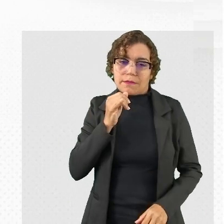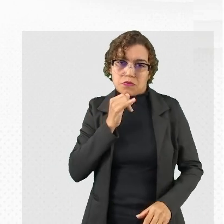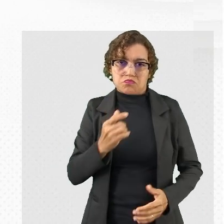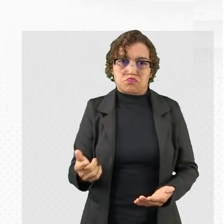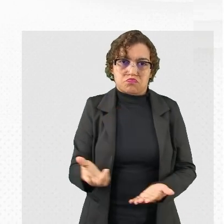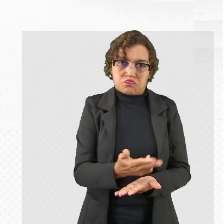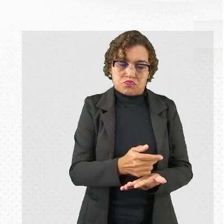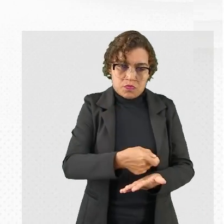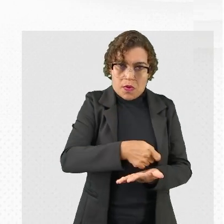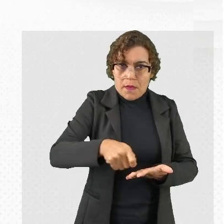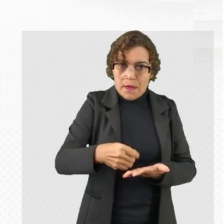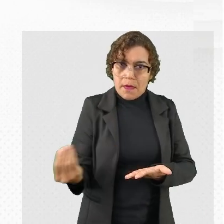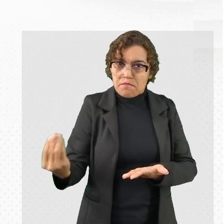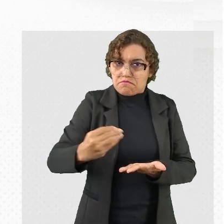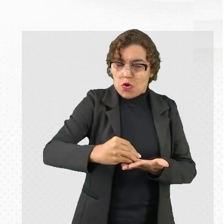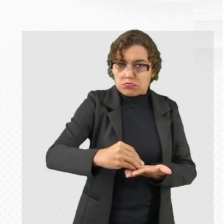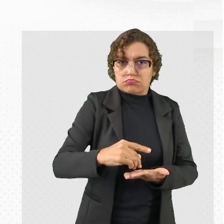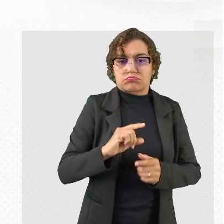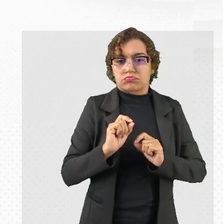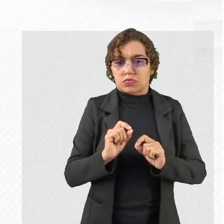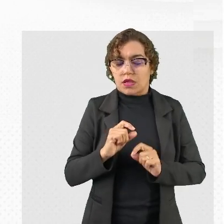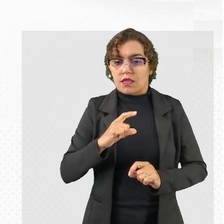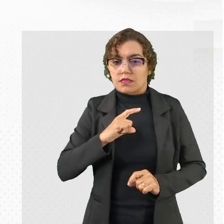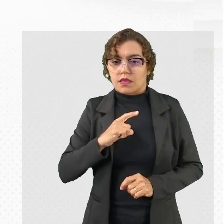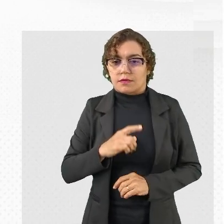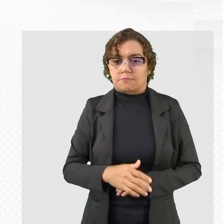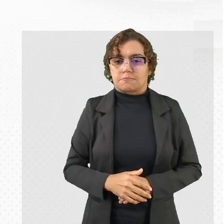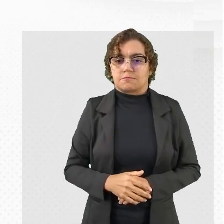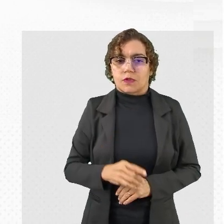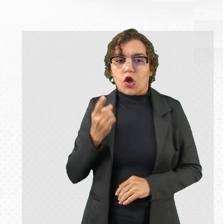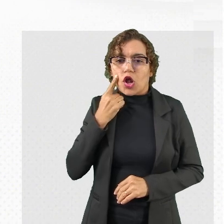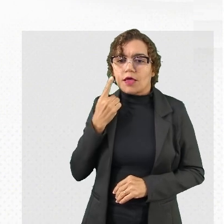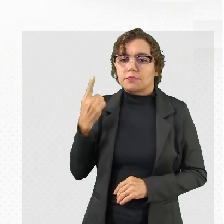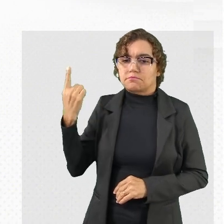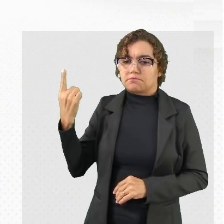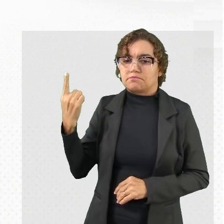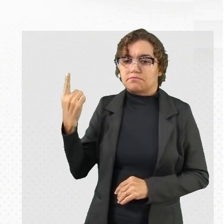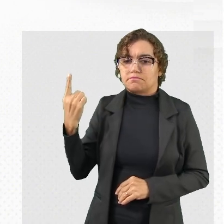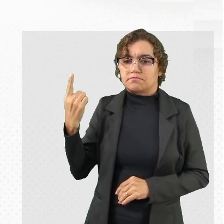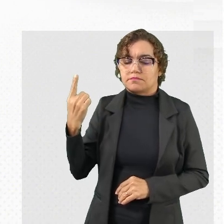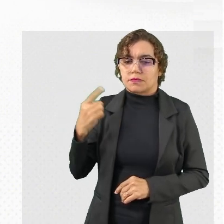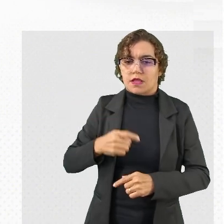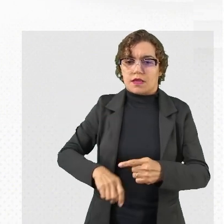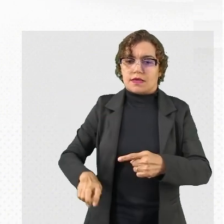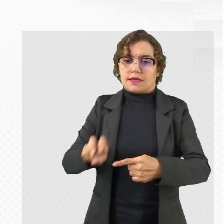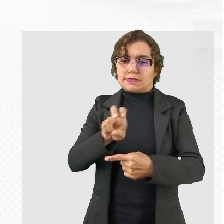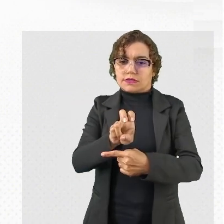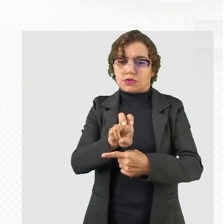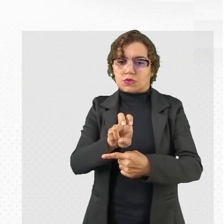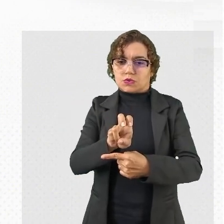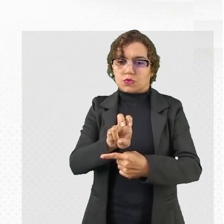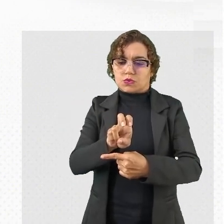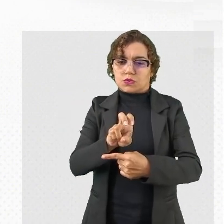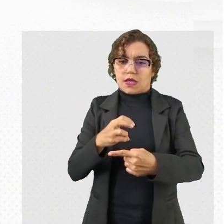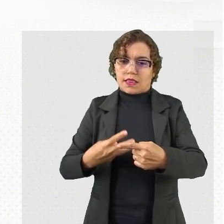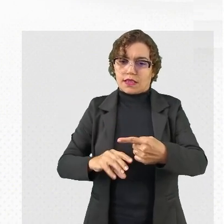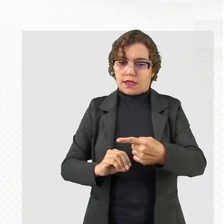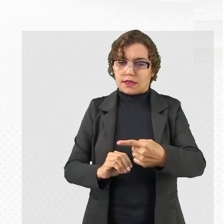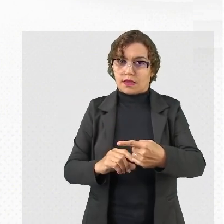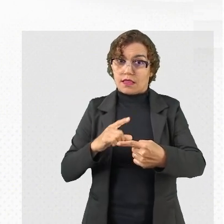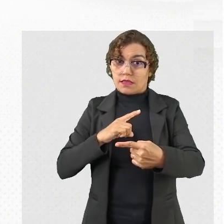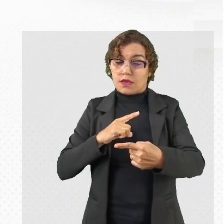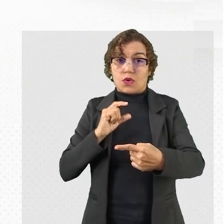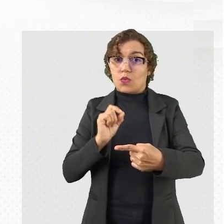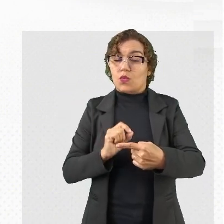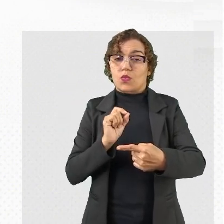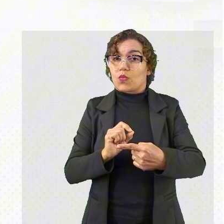né, faz uma divisão dos dois, tanto numerador como denominador, por 5, você vai obter que essa escala,